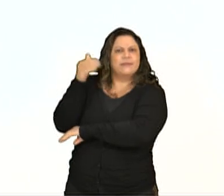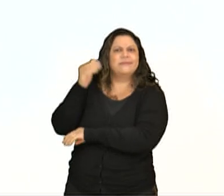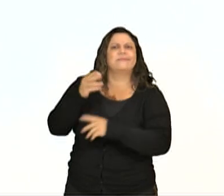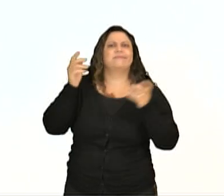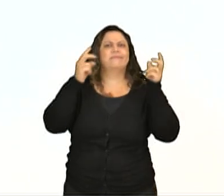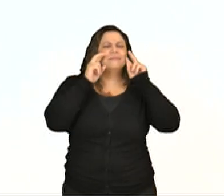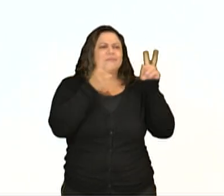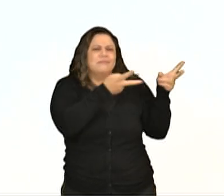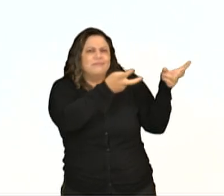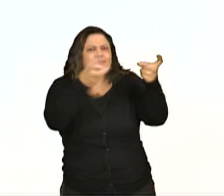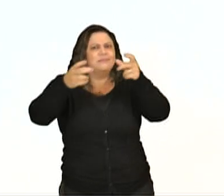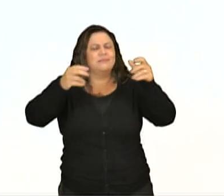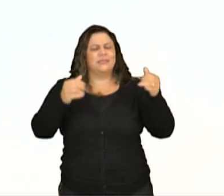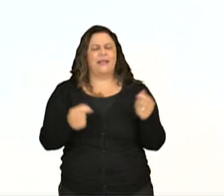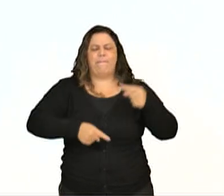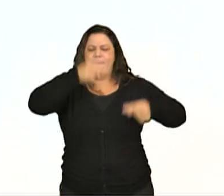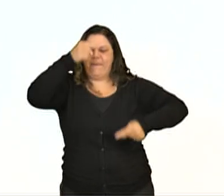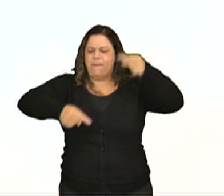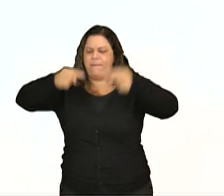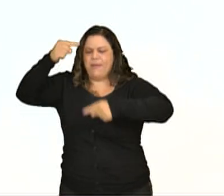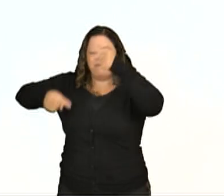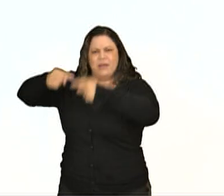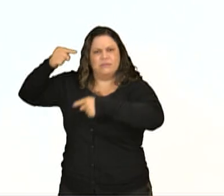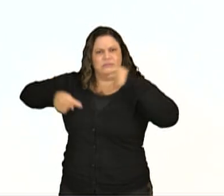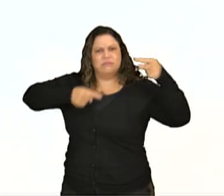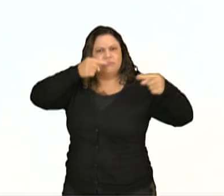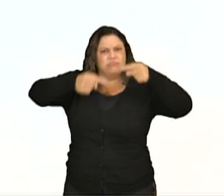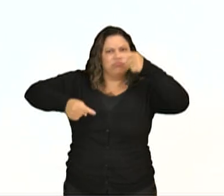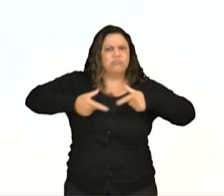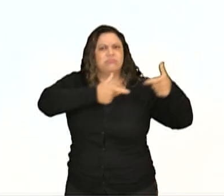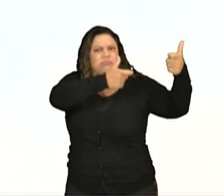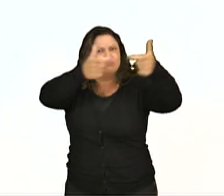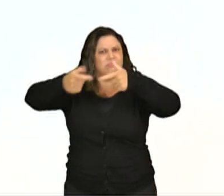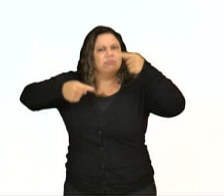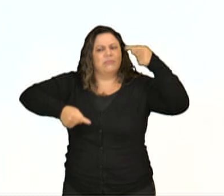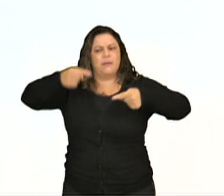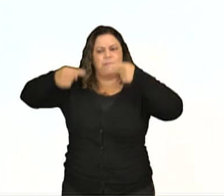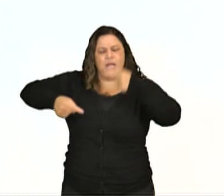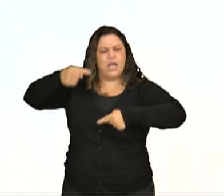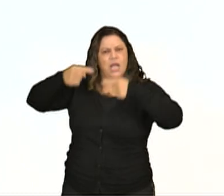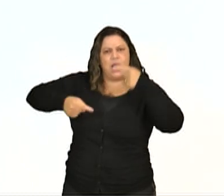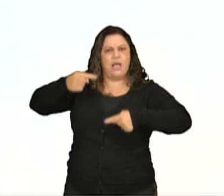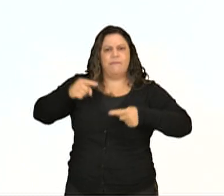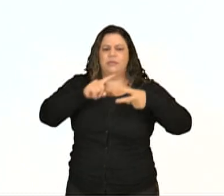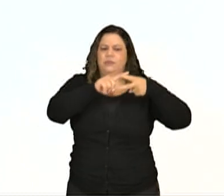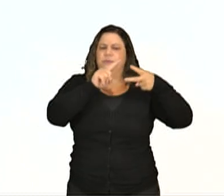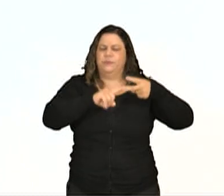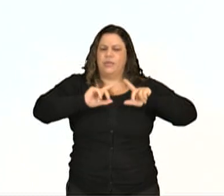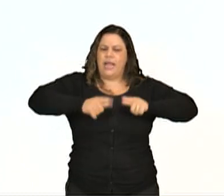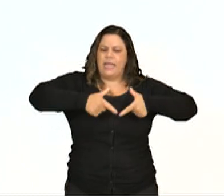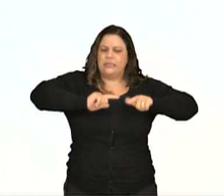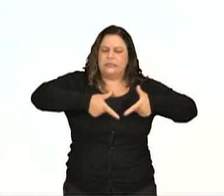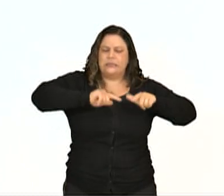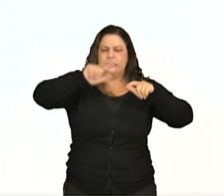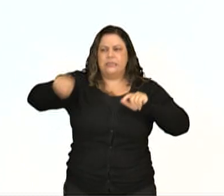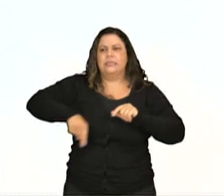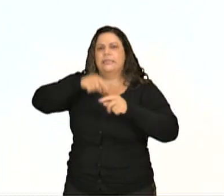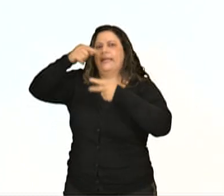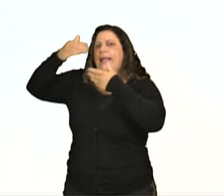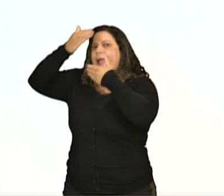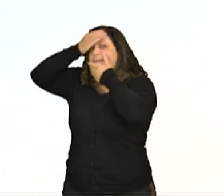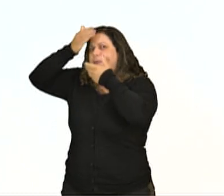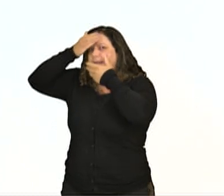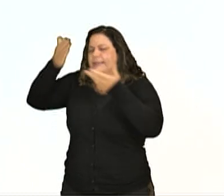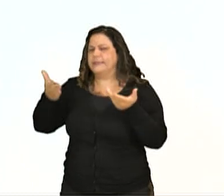notícias que retratam as disputas bélicas entre israelenses e palestinos. Você sabe qual é o histórico